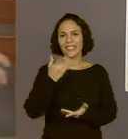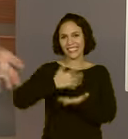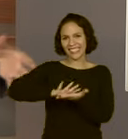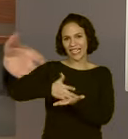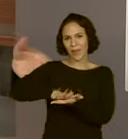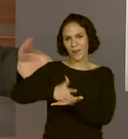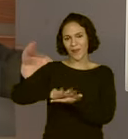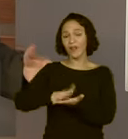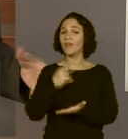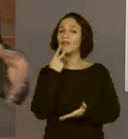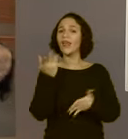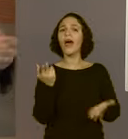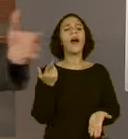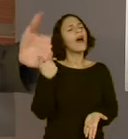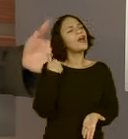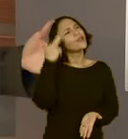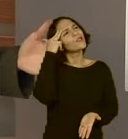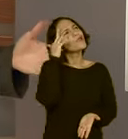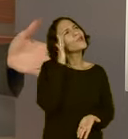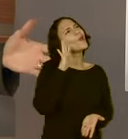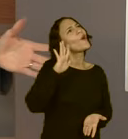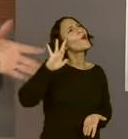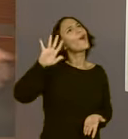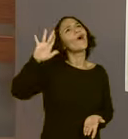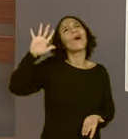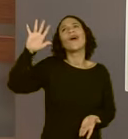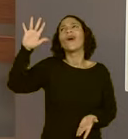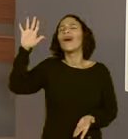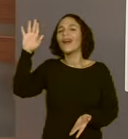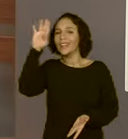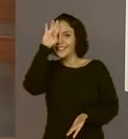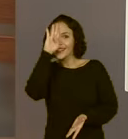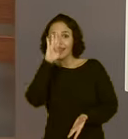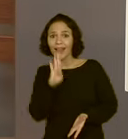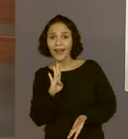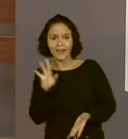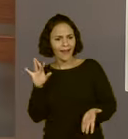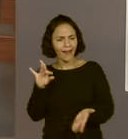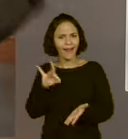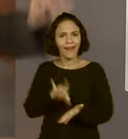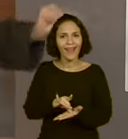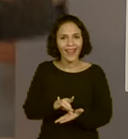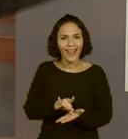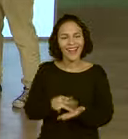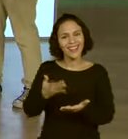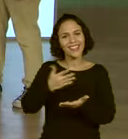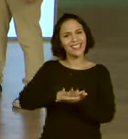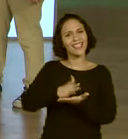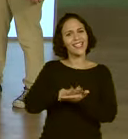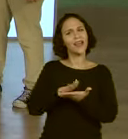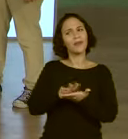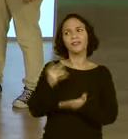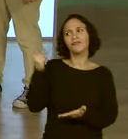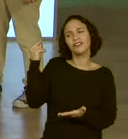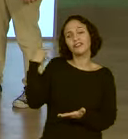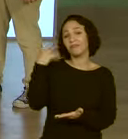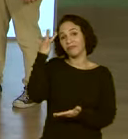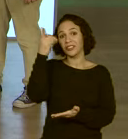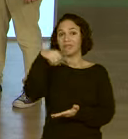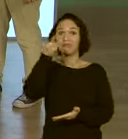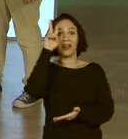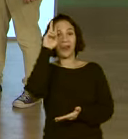samba enredo que fala, né, que sonhar não custa nada e o sonho é tão real, né? Um samba enredo um pouquinho antigo, não sei se vocês vão